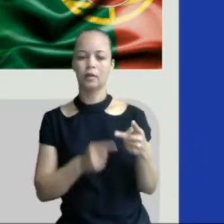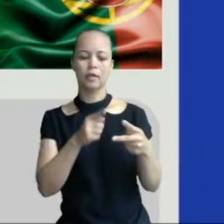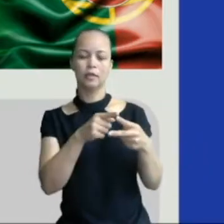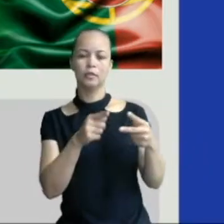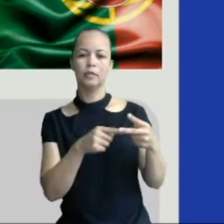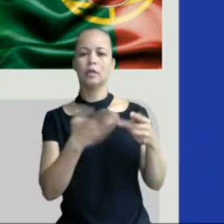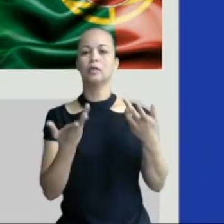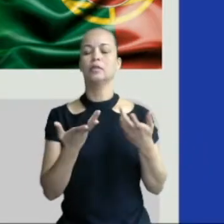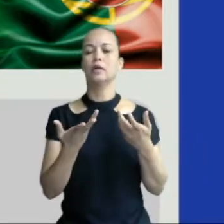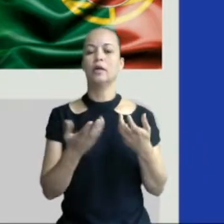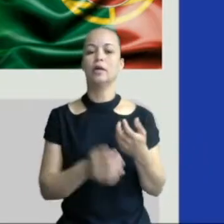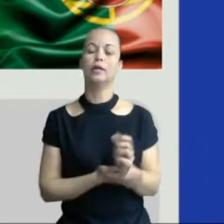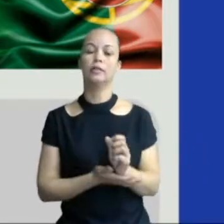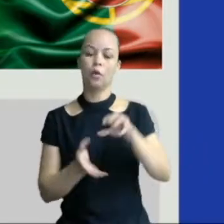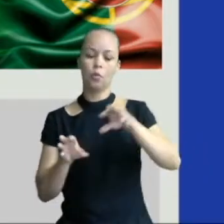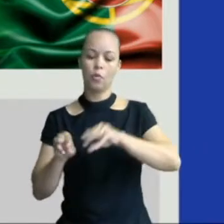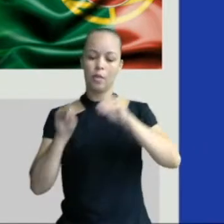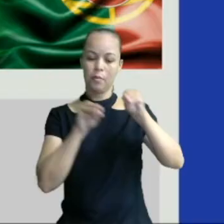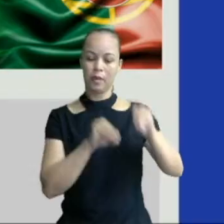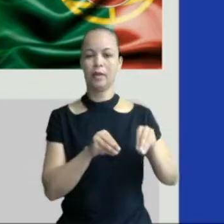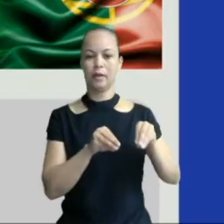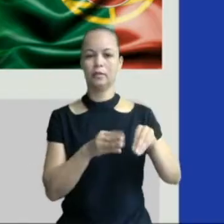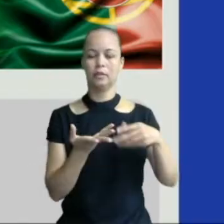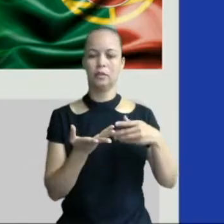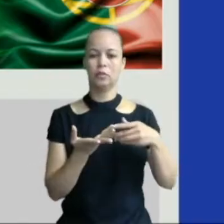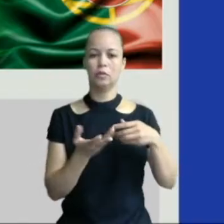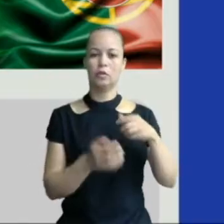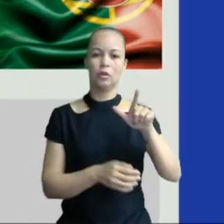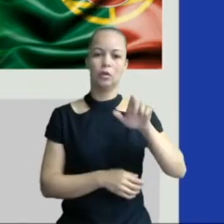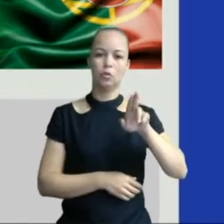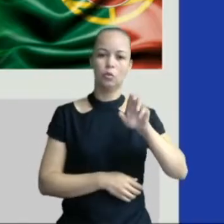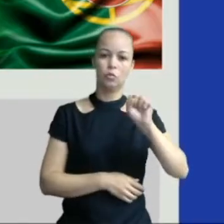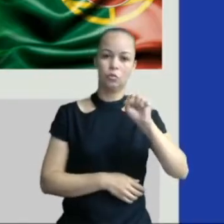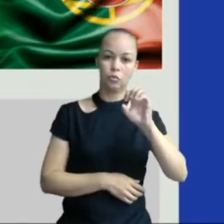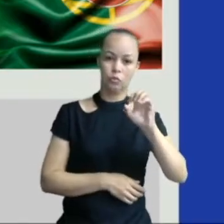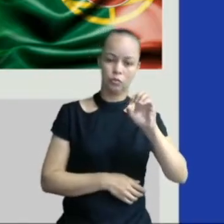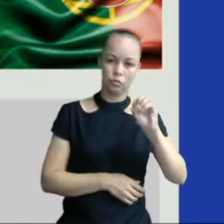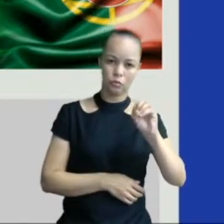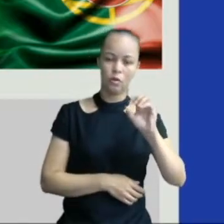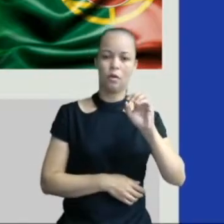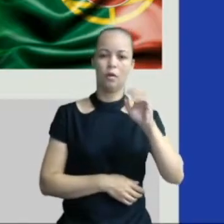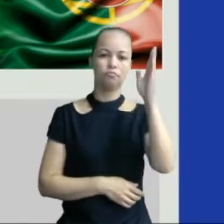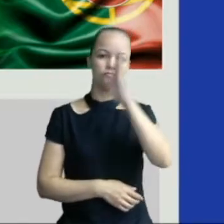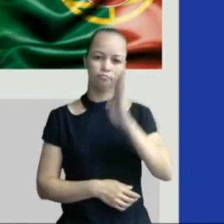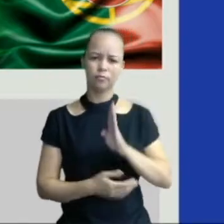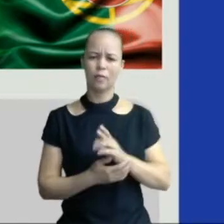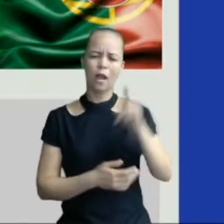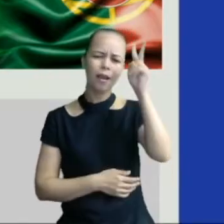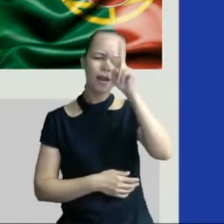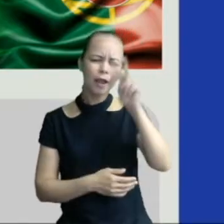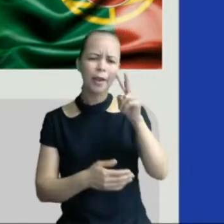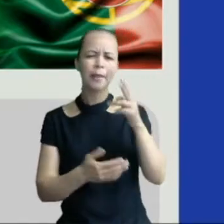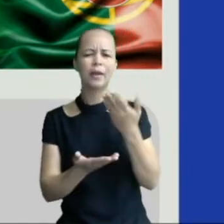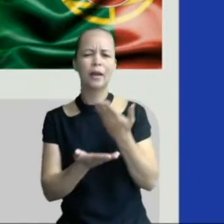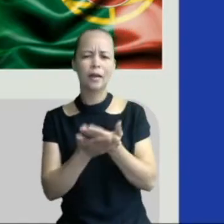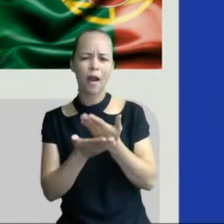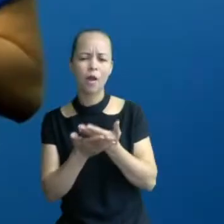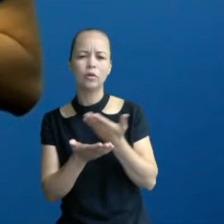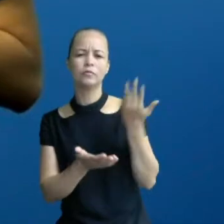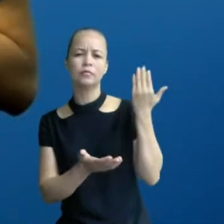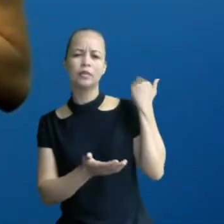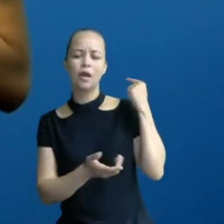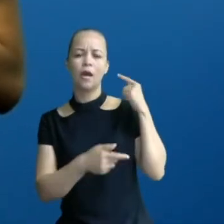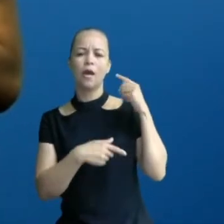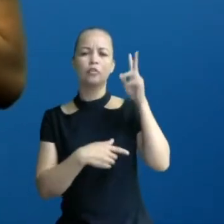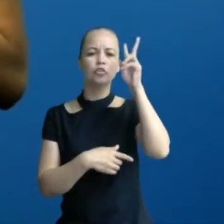imigrante luso-brasileiro. Então, lembra nas outras aulas de história que a gente falou sobre